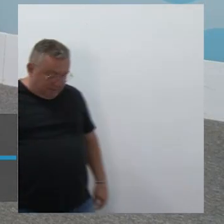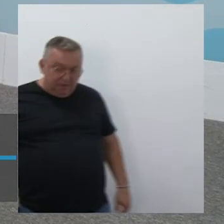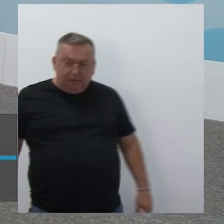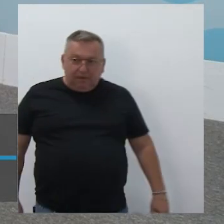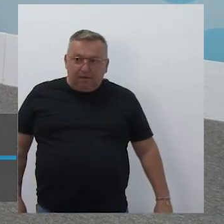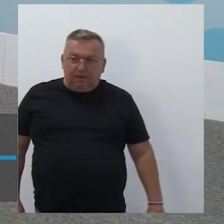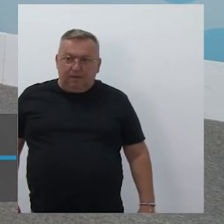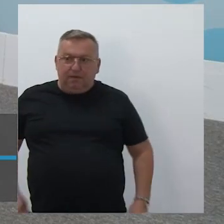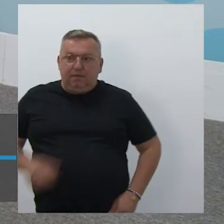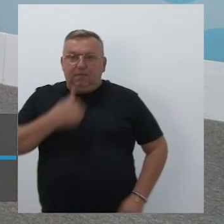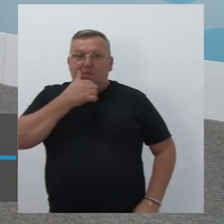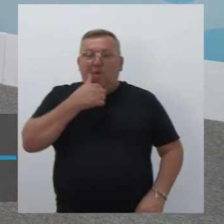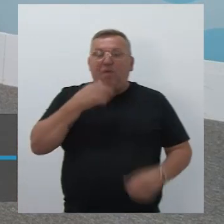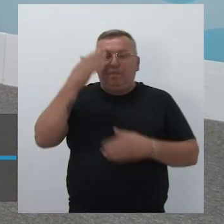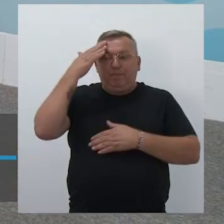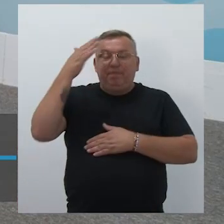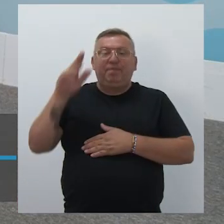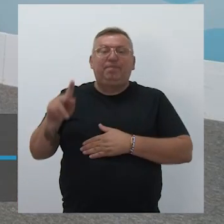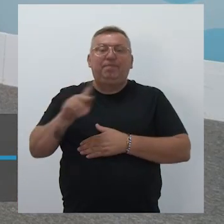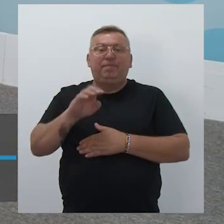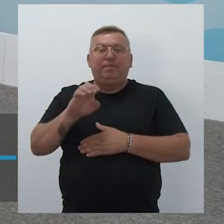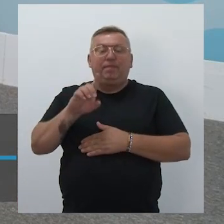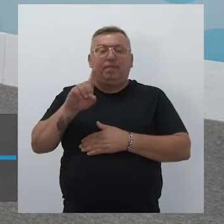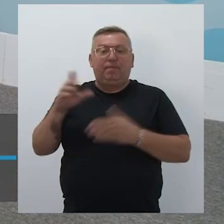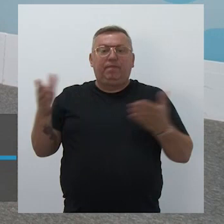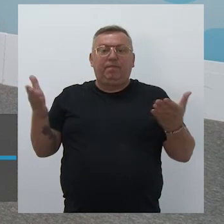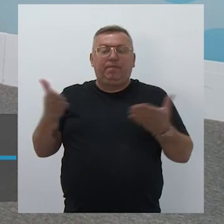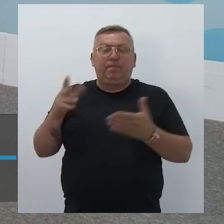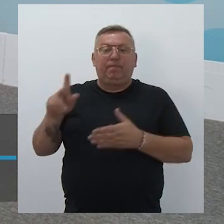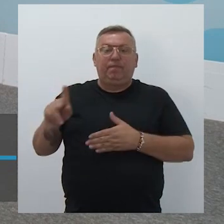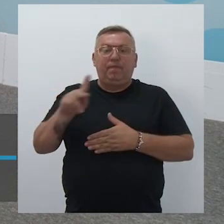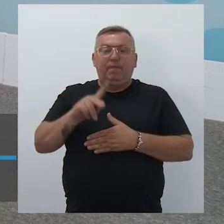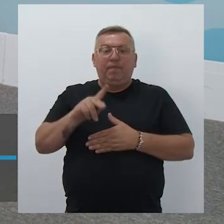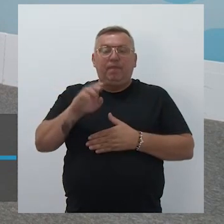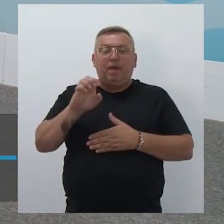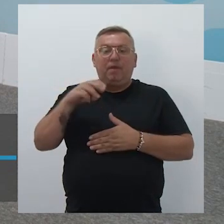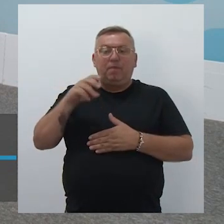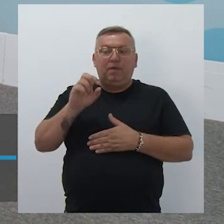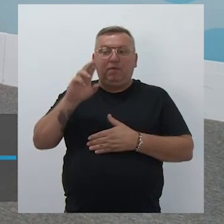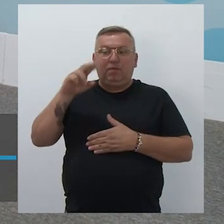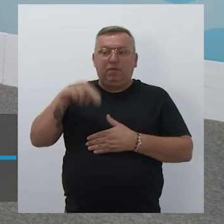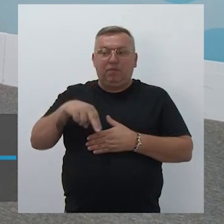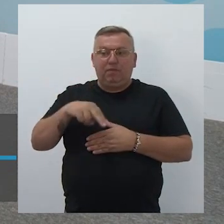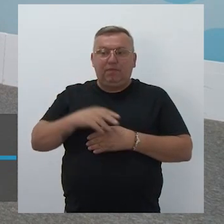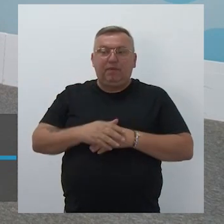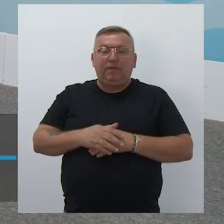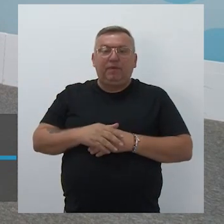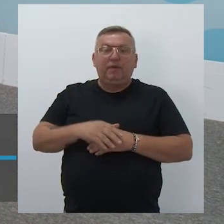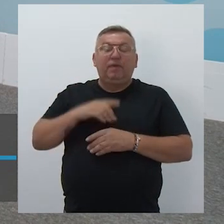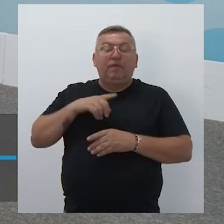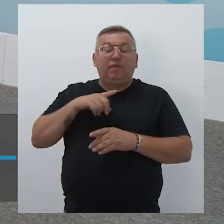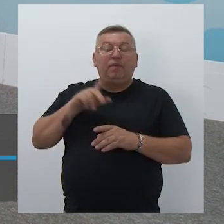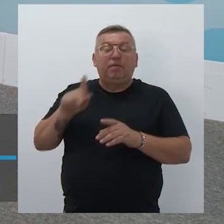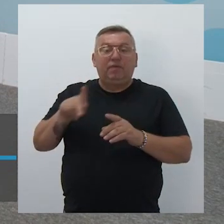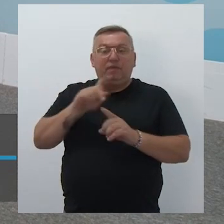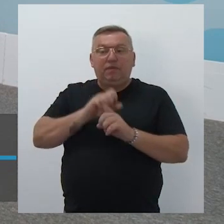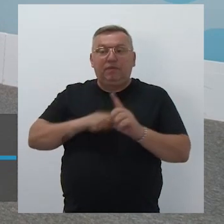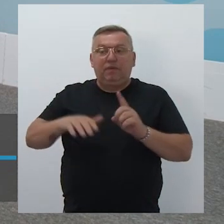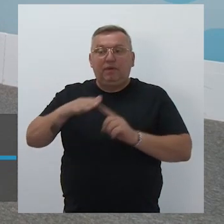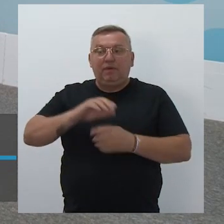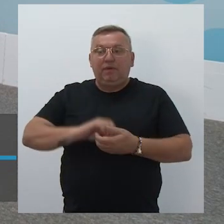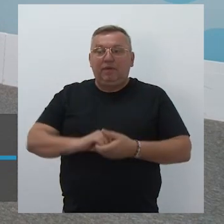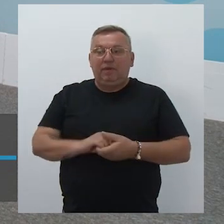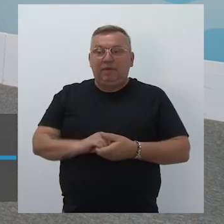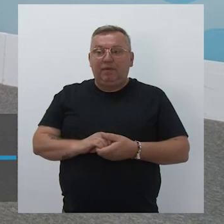Obrigada, professor Ed. Agora eu passo a palavra para o professor Emerson, que foi o redator de Sociologia. Vamos lá, Emerson. Pois